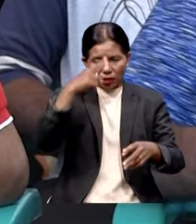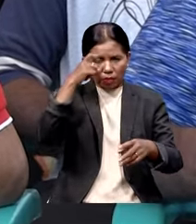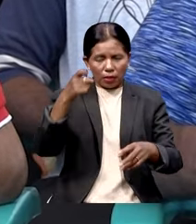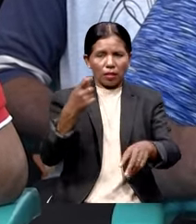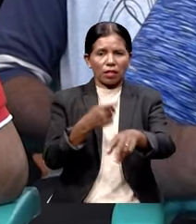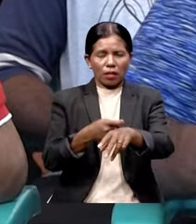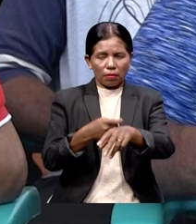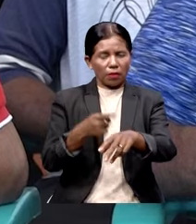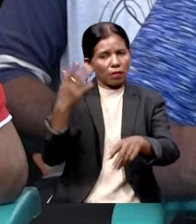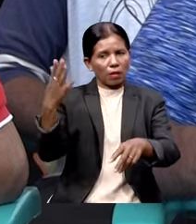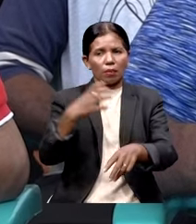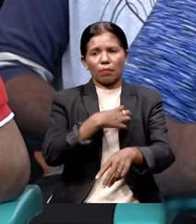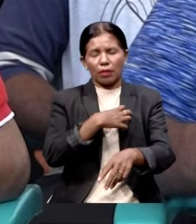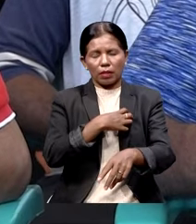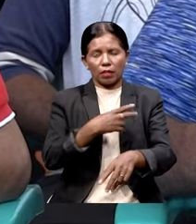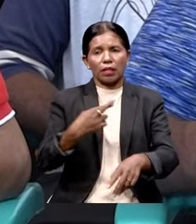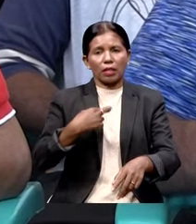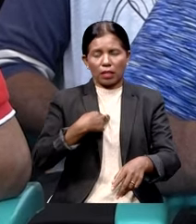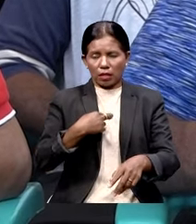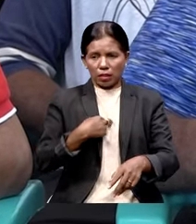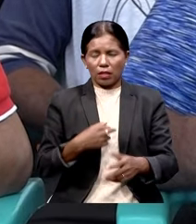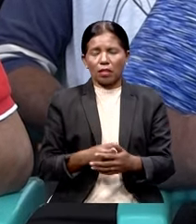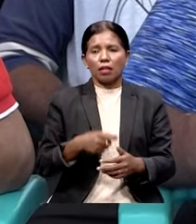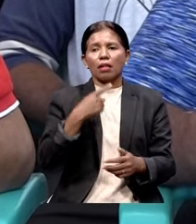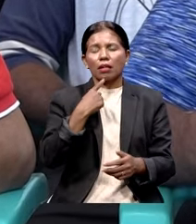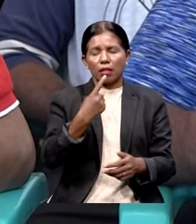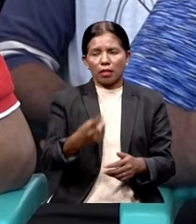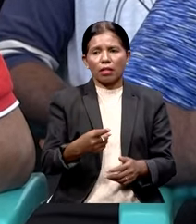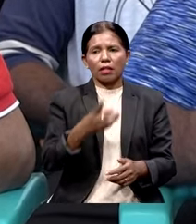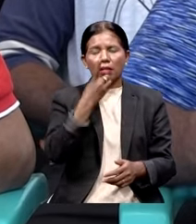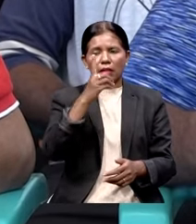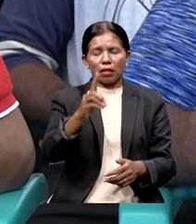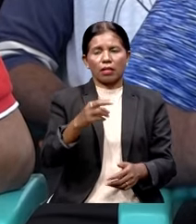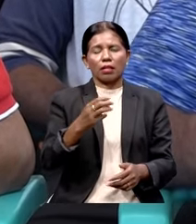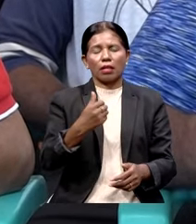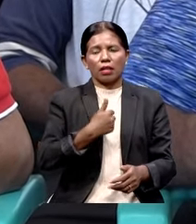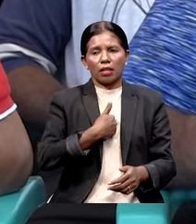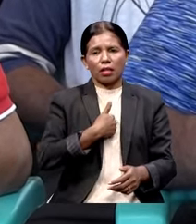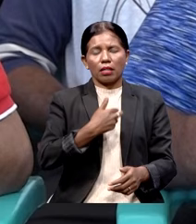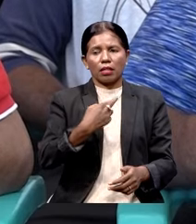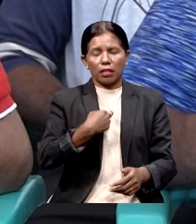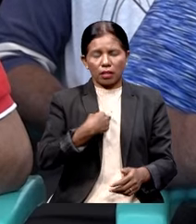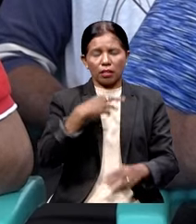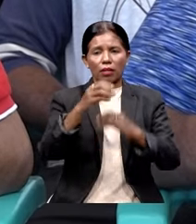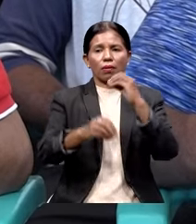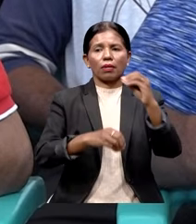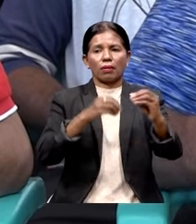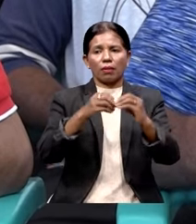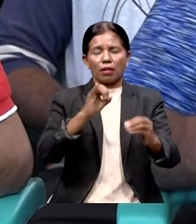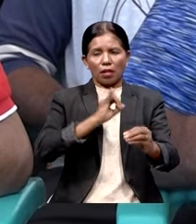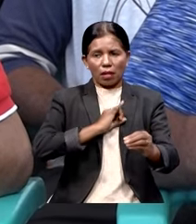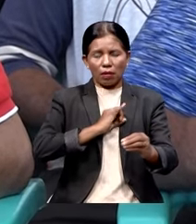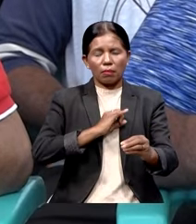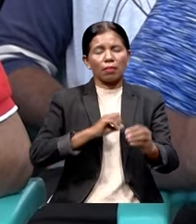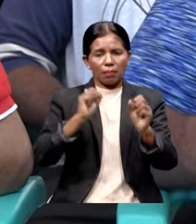né, polícia não é racista. Até tem no declara não é racista. Cata, how do you make